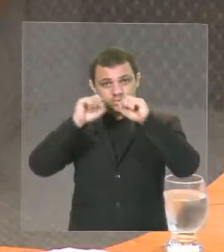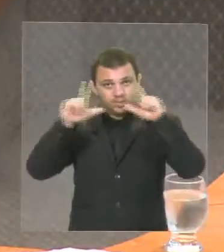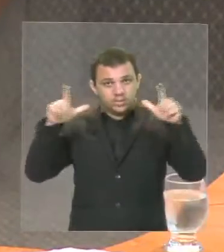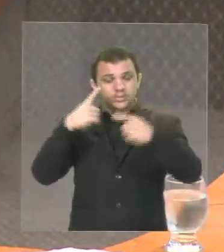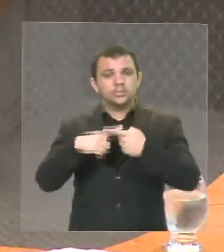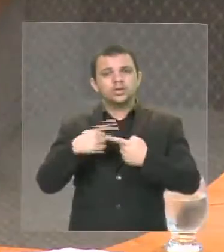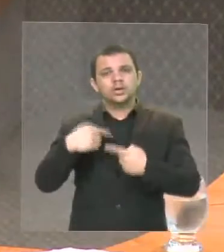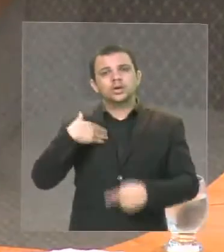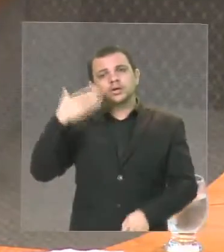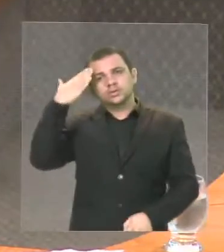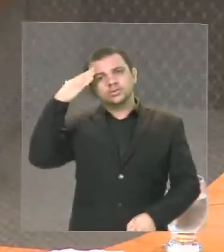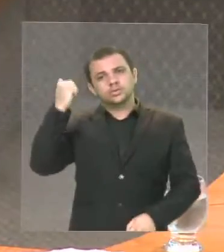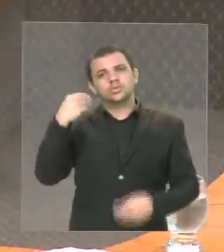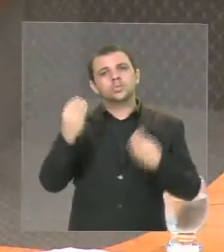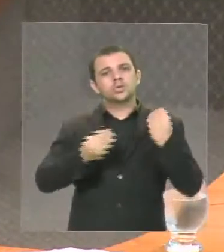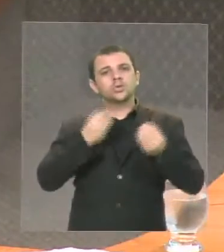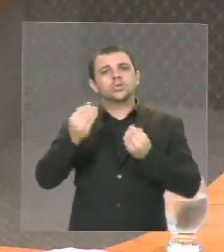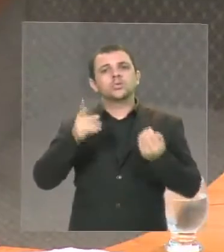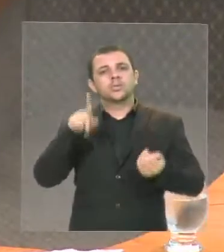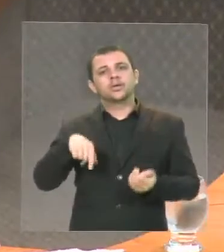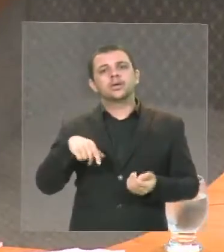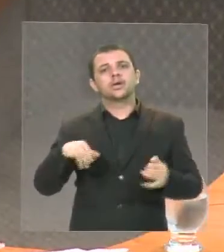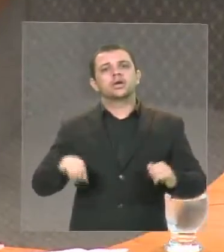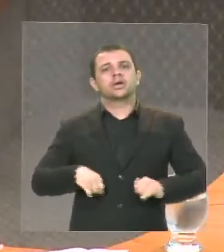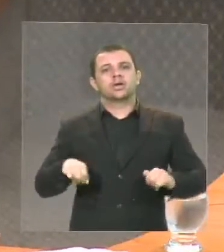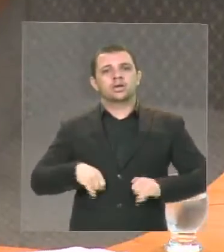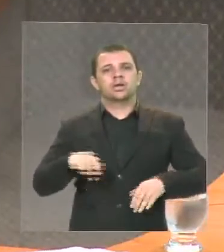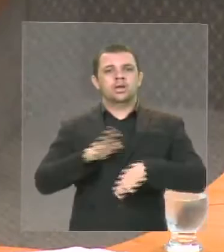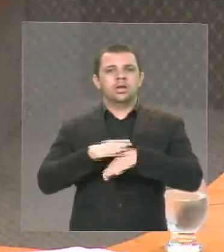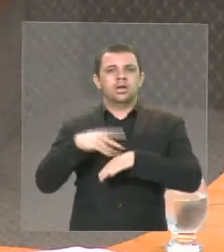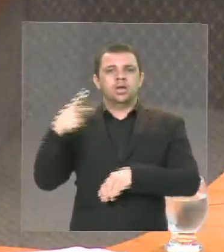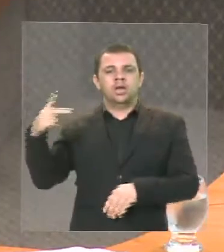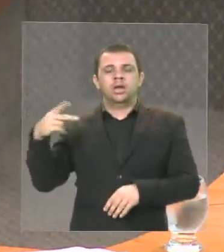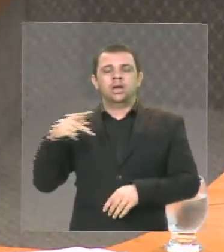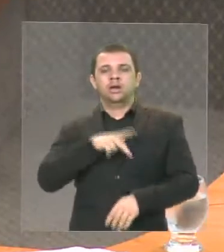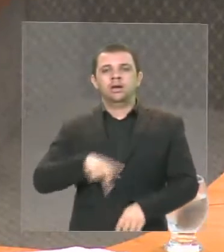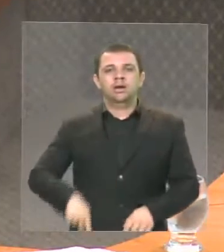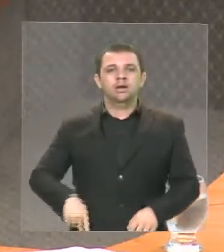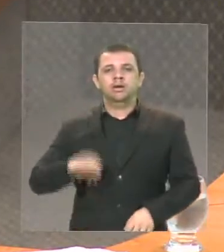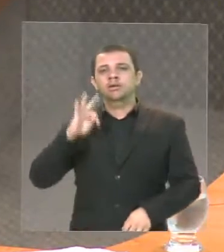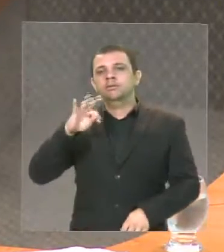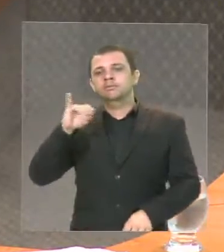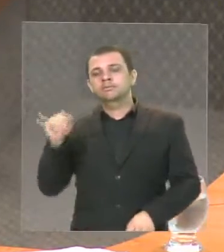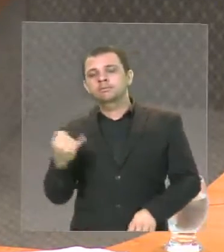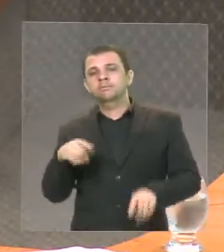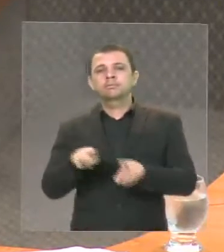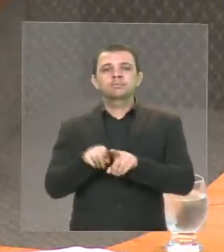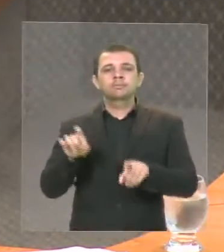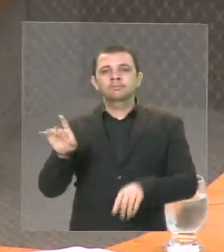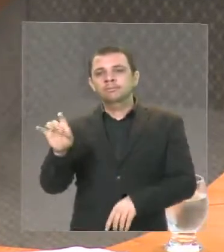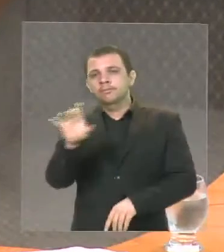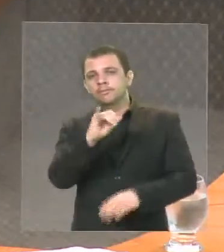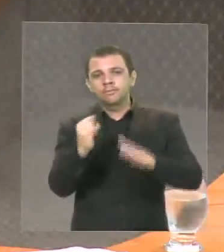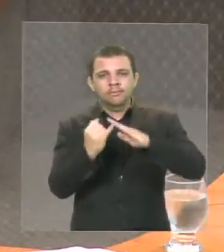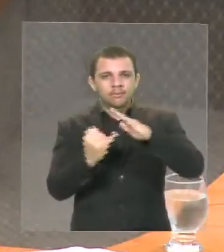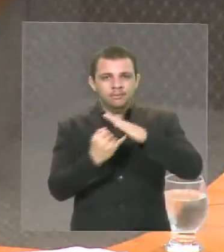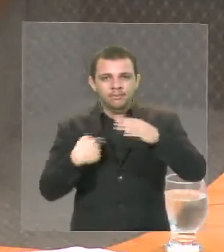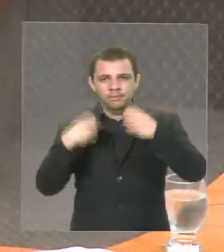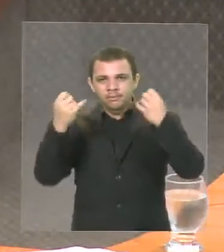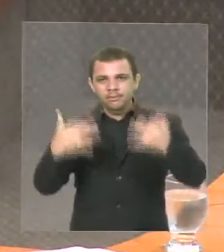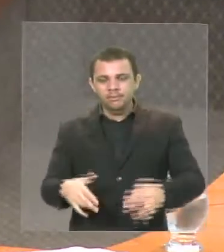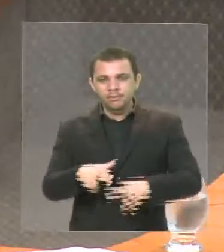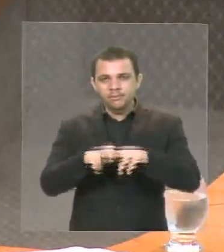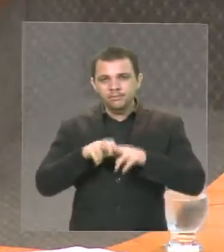o drama do presidente do Tribunal de Justiça e os presidentes dessas instituições a que me referi, que